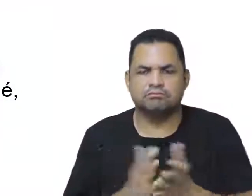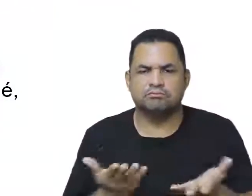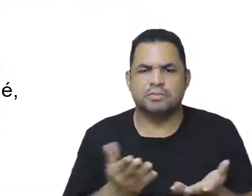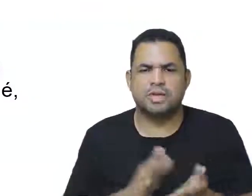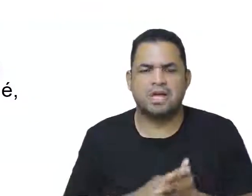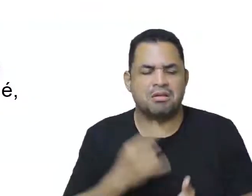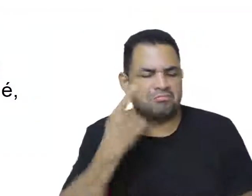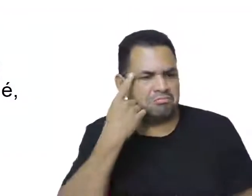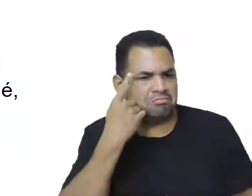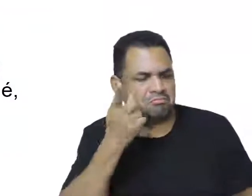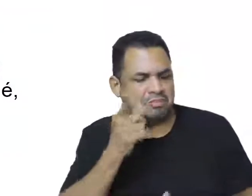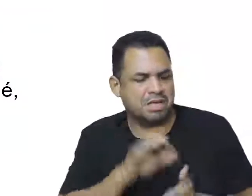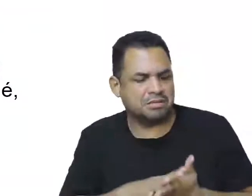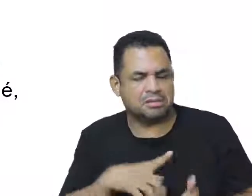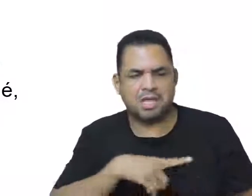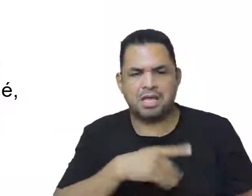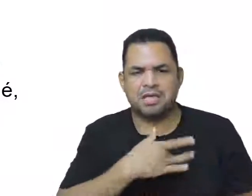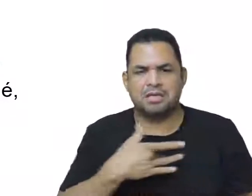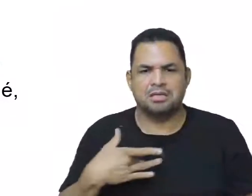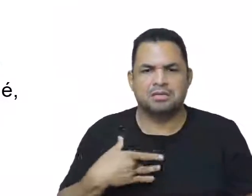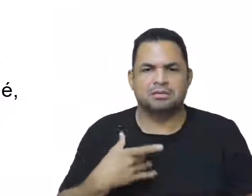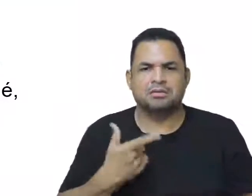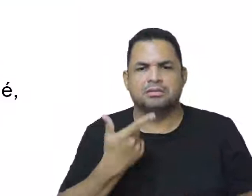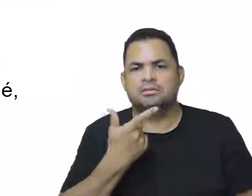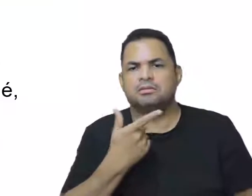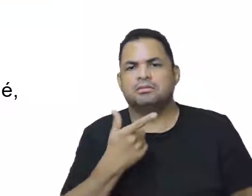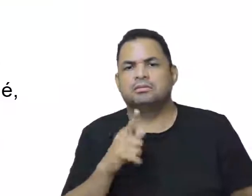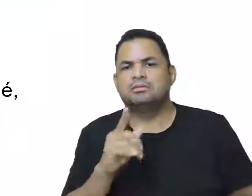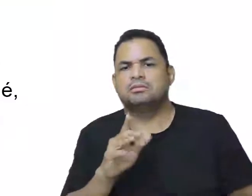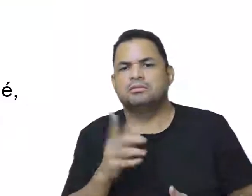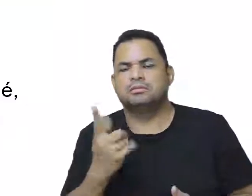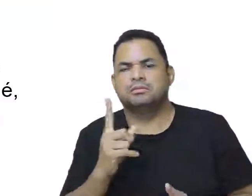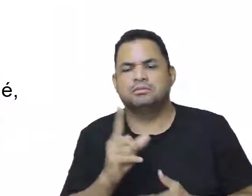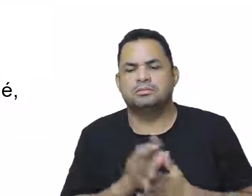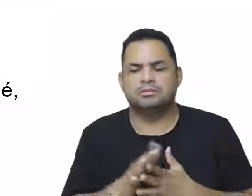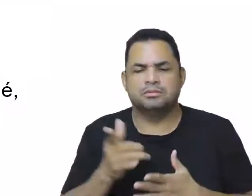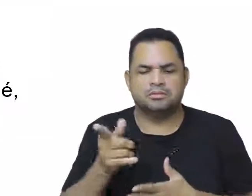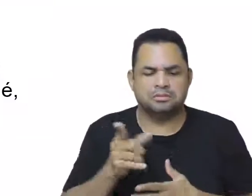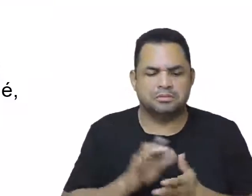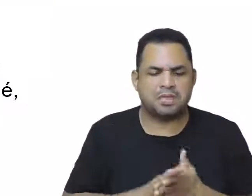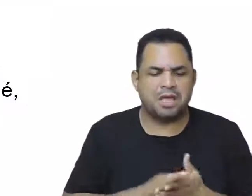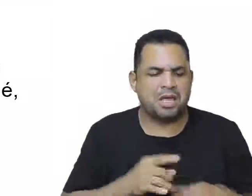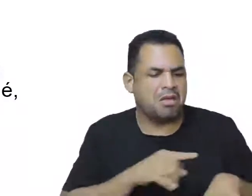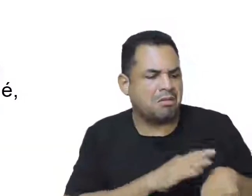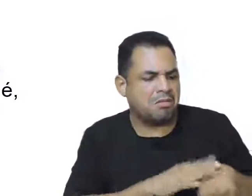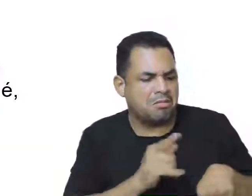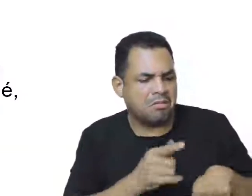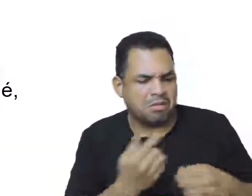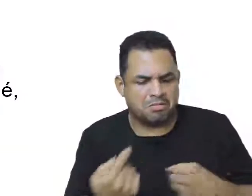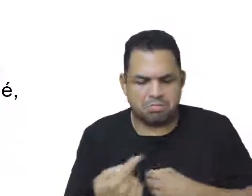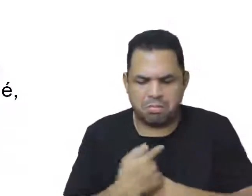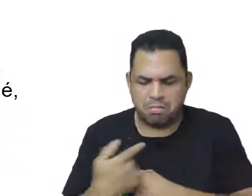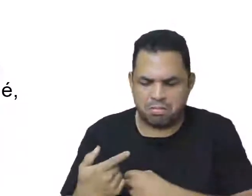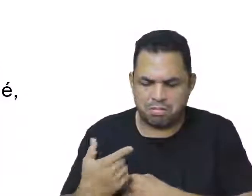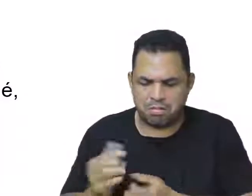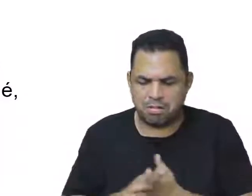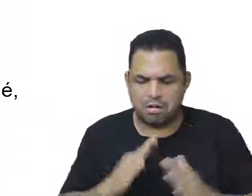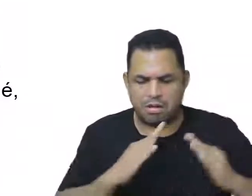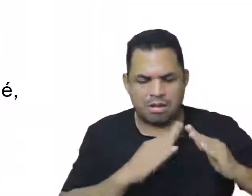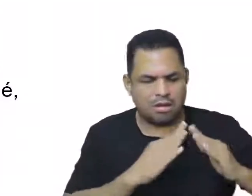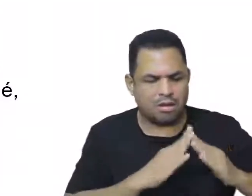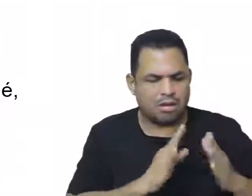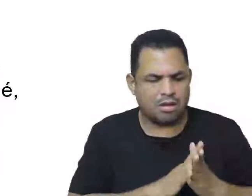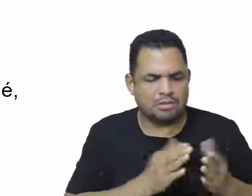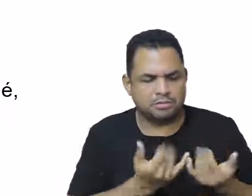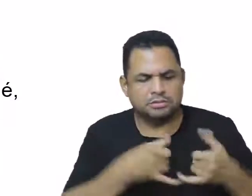que porque você está aí saudável, que é porque não tem nenhum agente infeccioso perto de onde você está, ou na sua casa, ou na sua cama onde